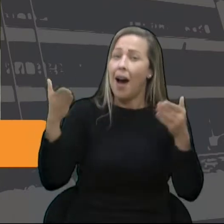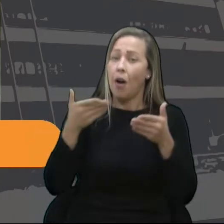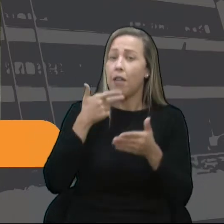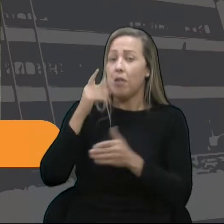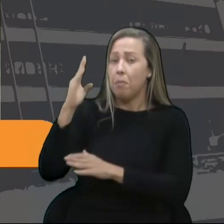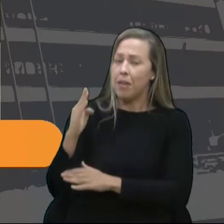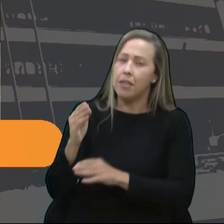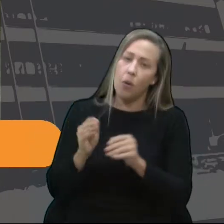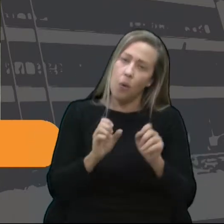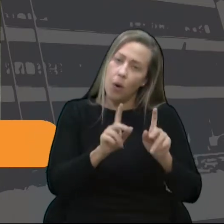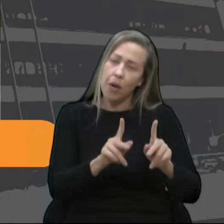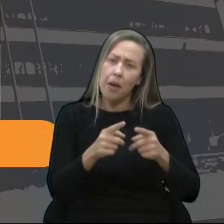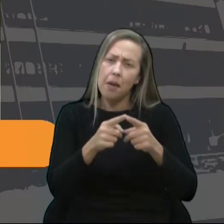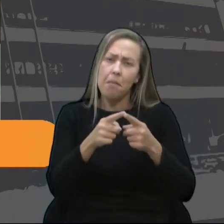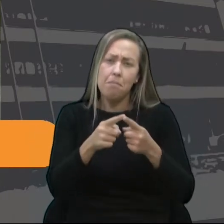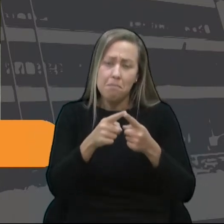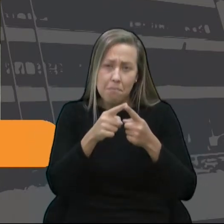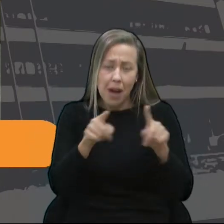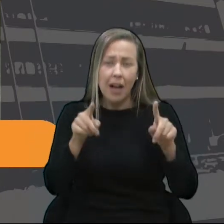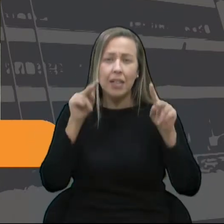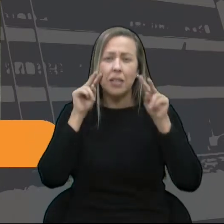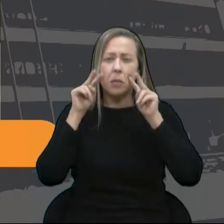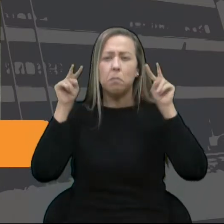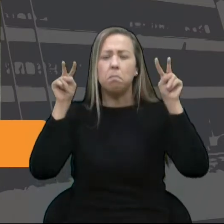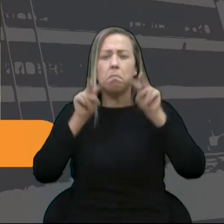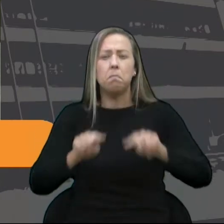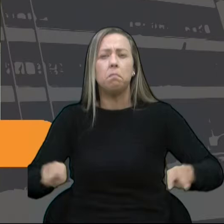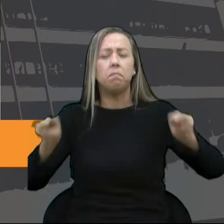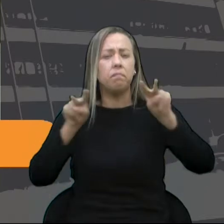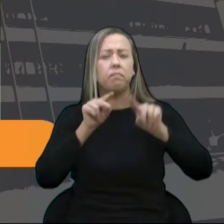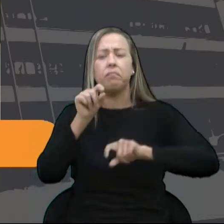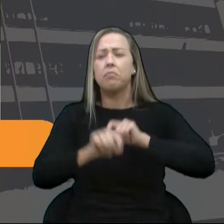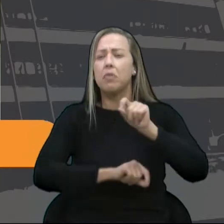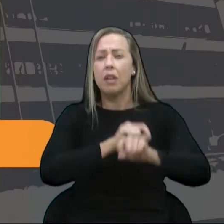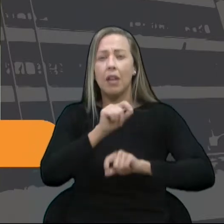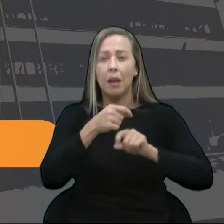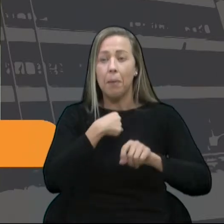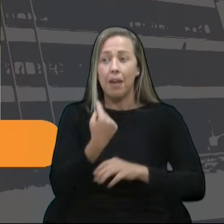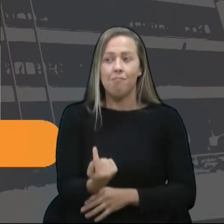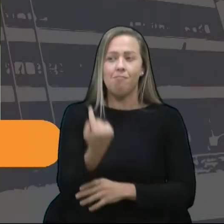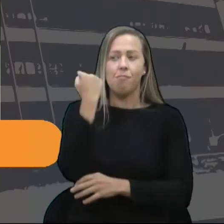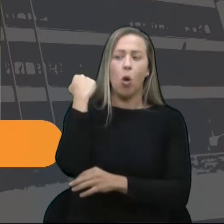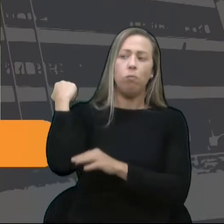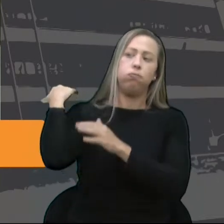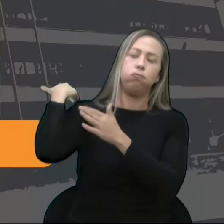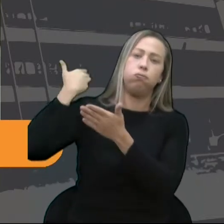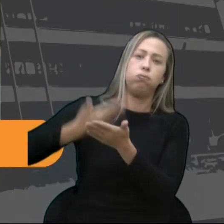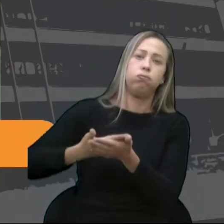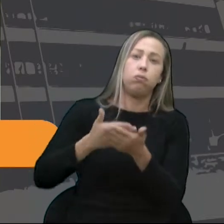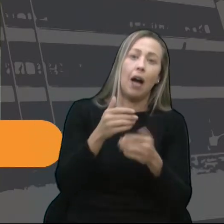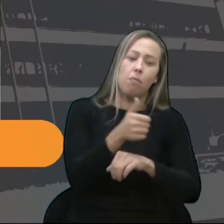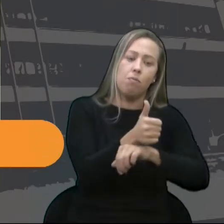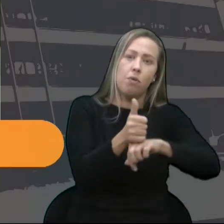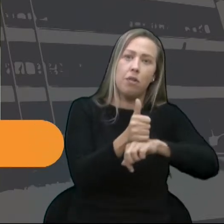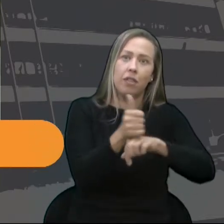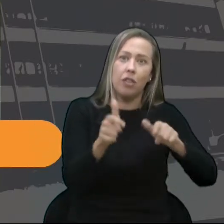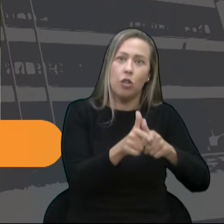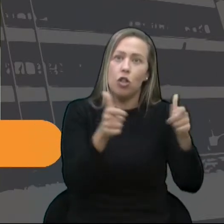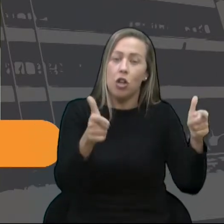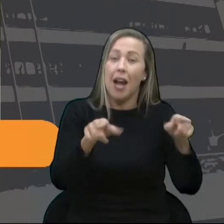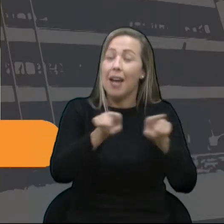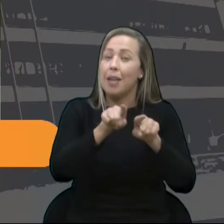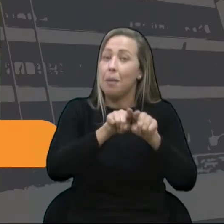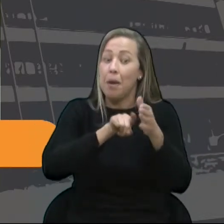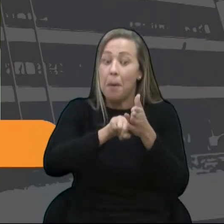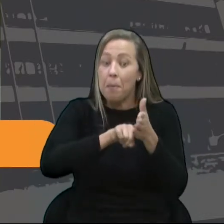Brasília, mas tendo em vista esse meu passado de jornalista e pesquisador também em